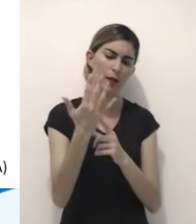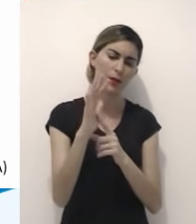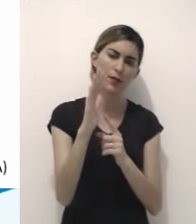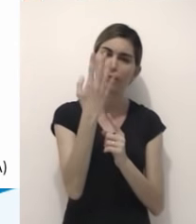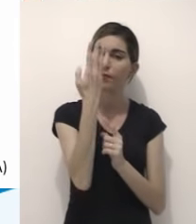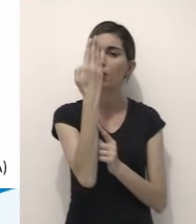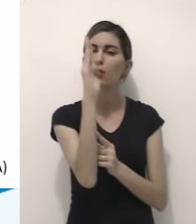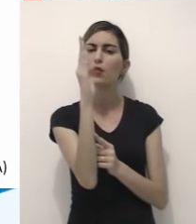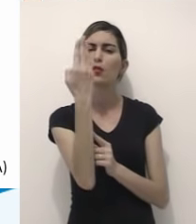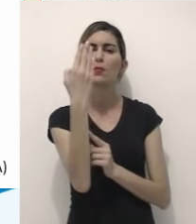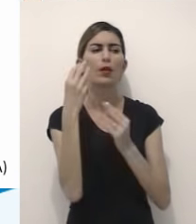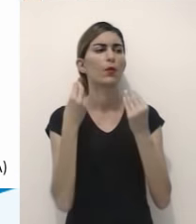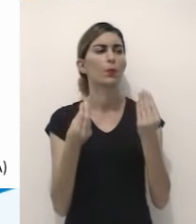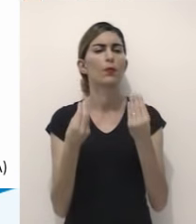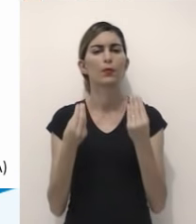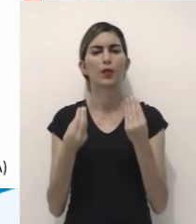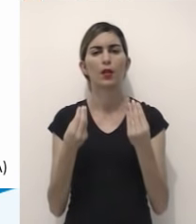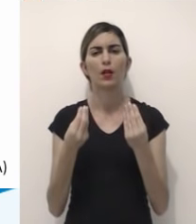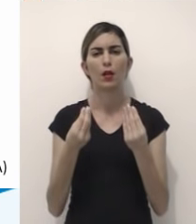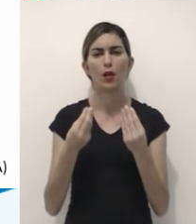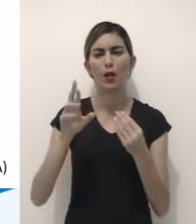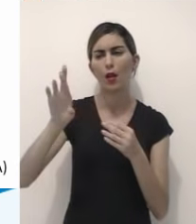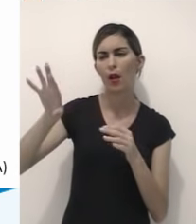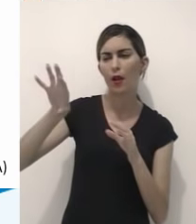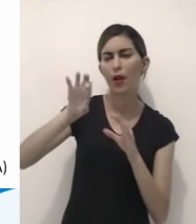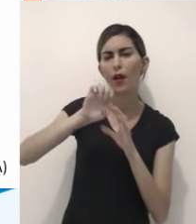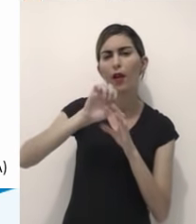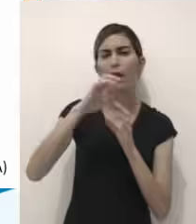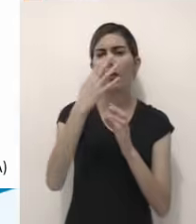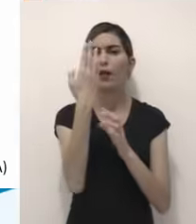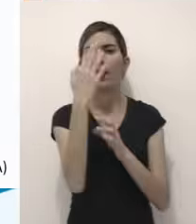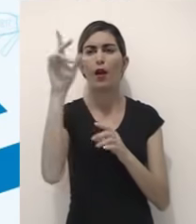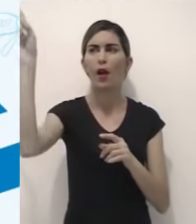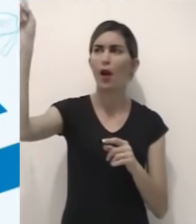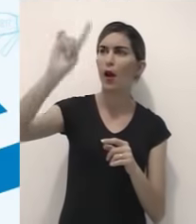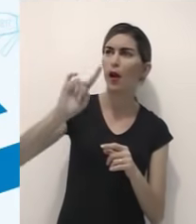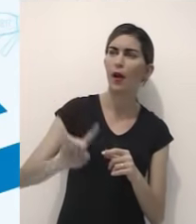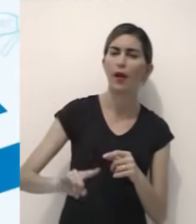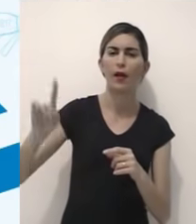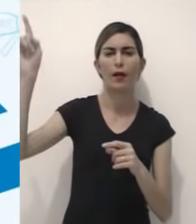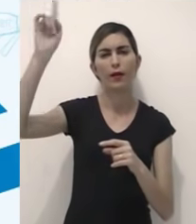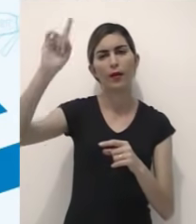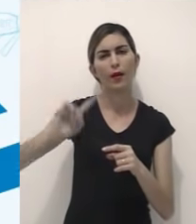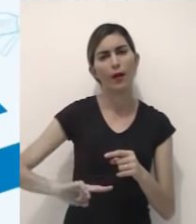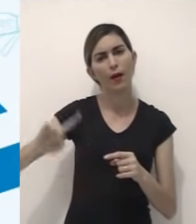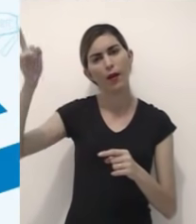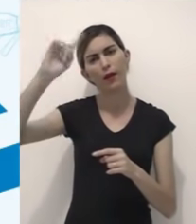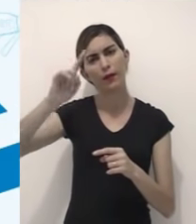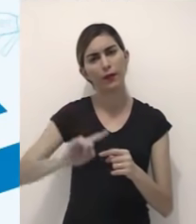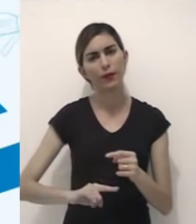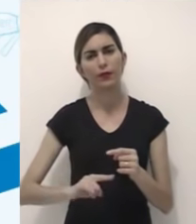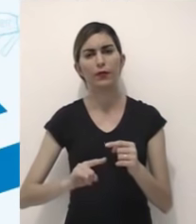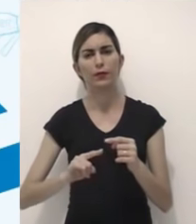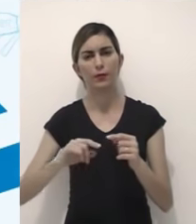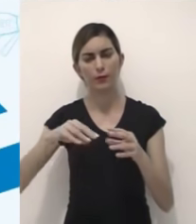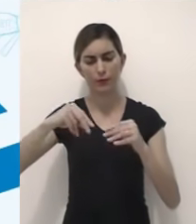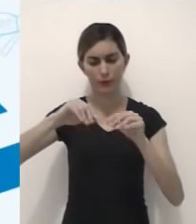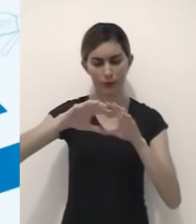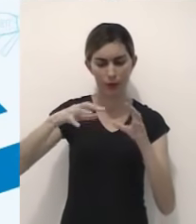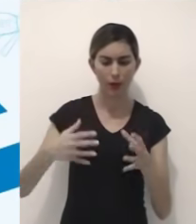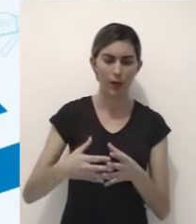esse espelho? Esse espelho ele serve para refletir raios emitidos aqui da